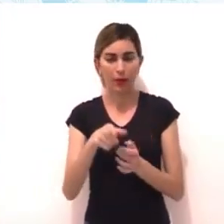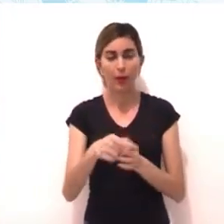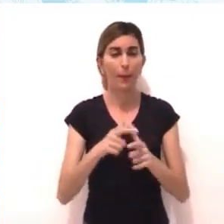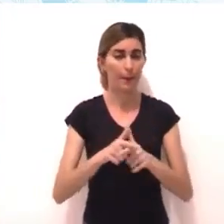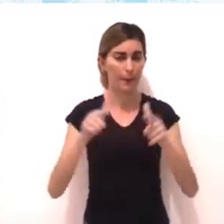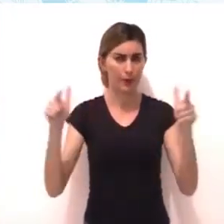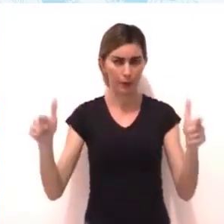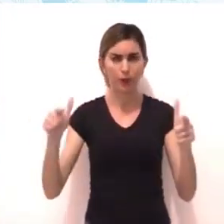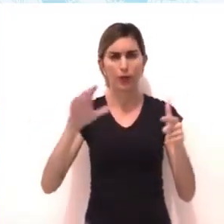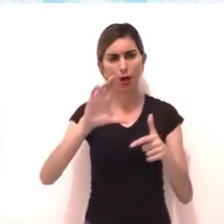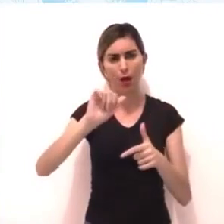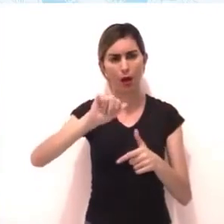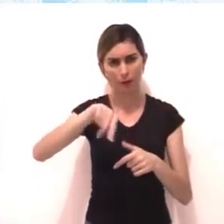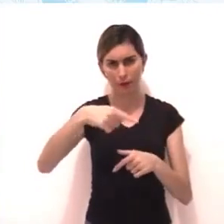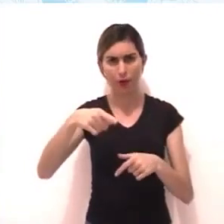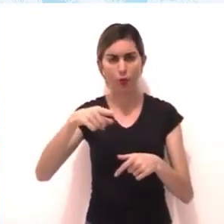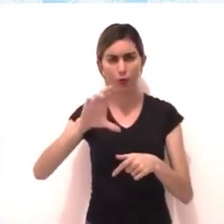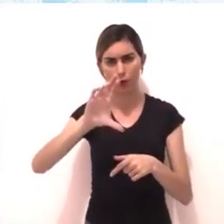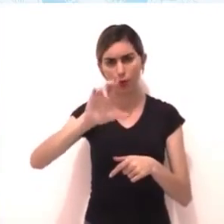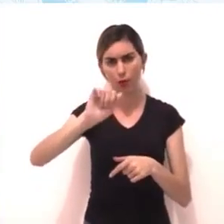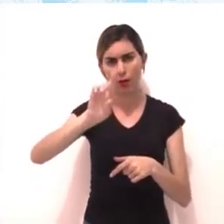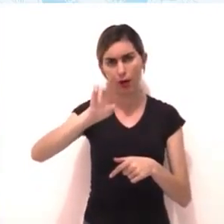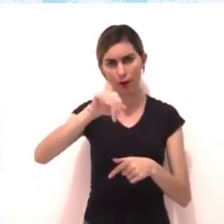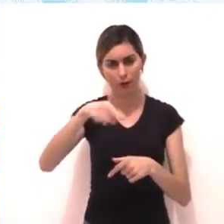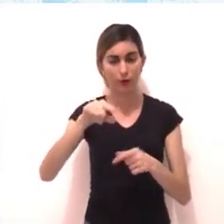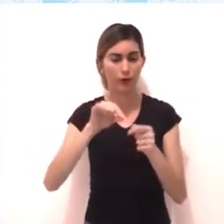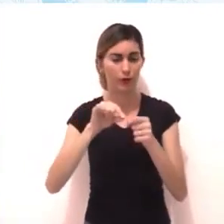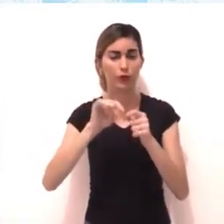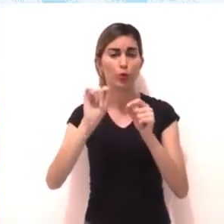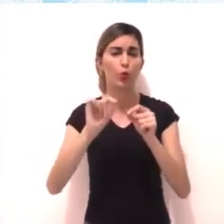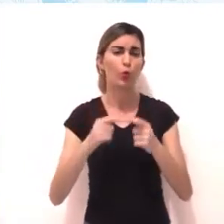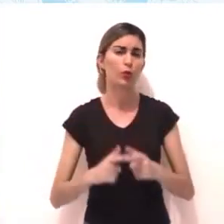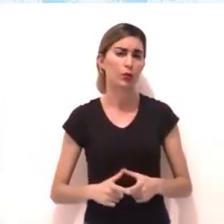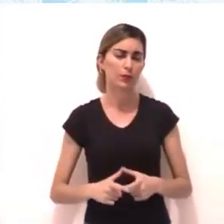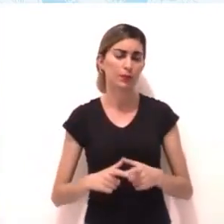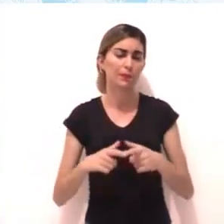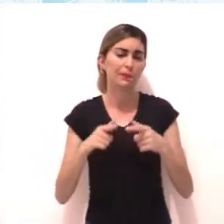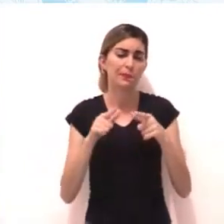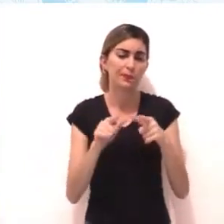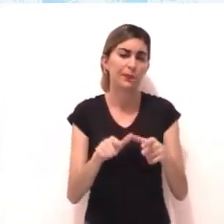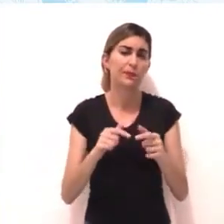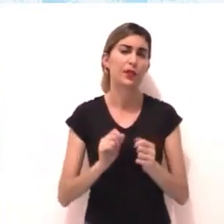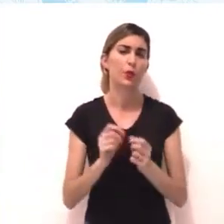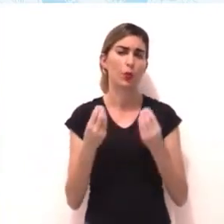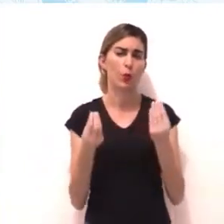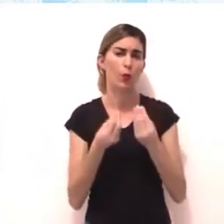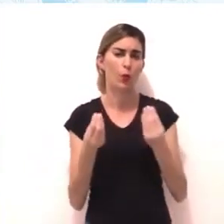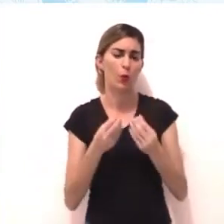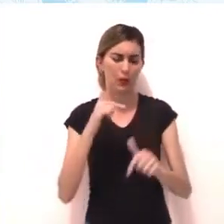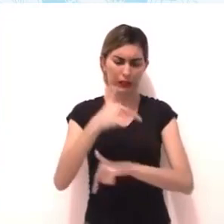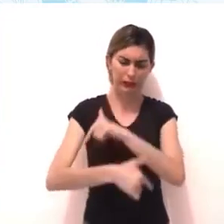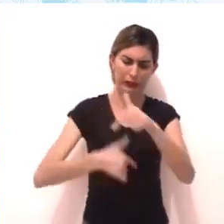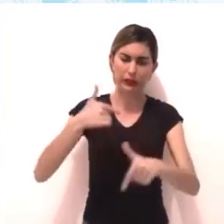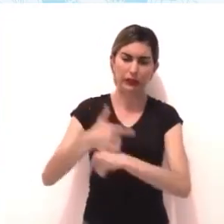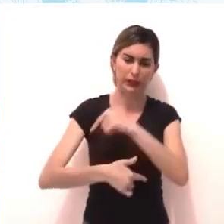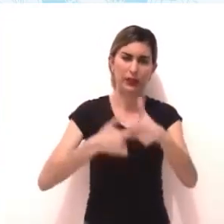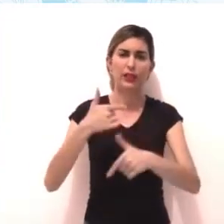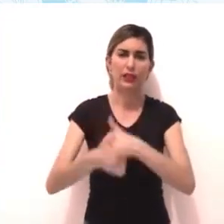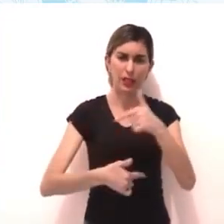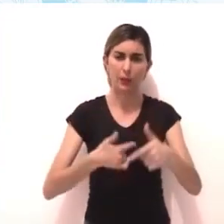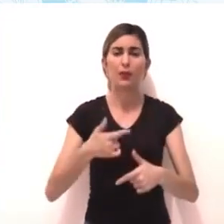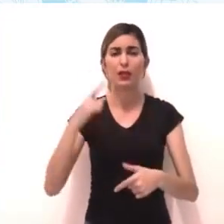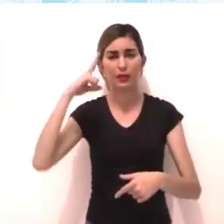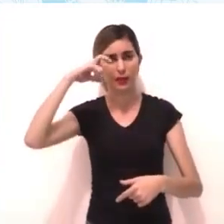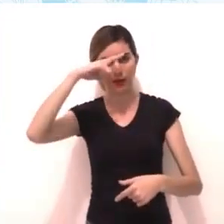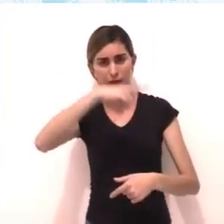grande parte desse carvão é produzido em situações de trabalho